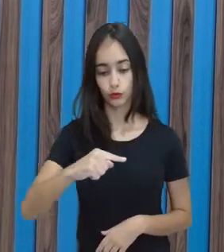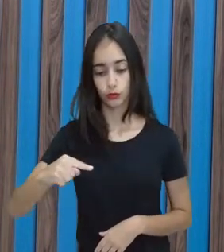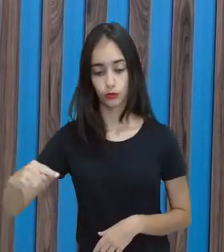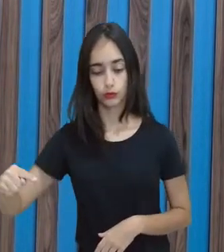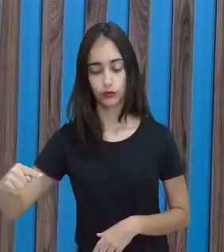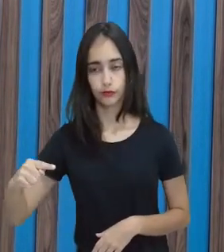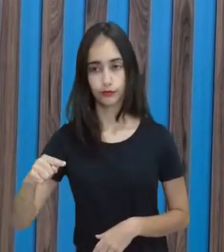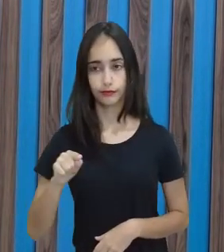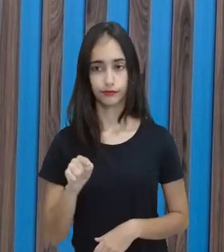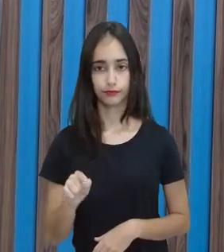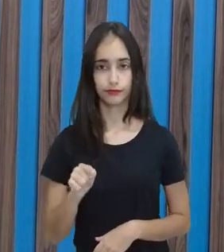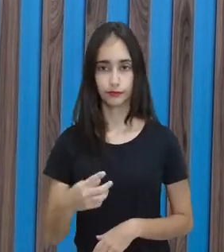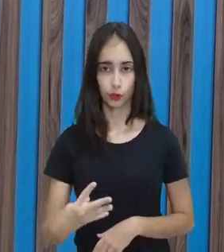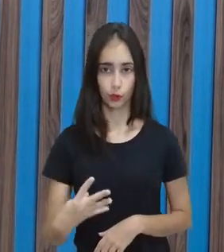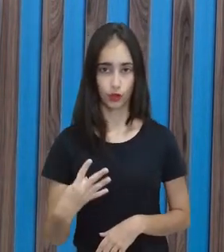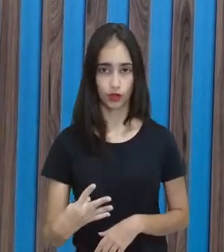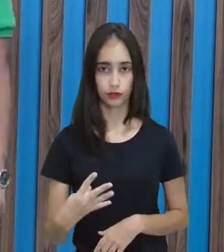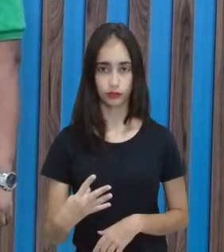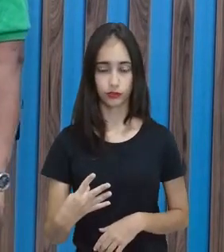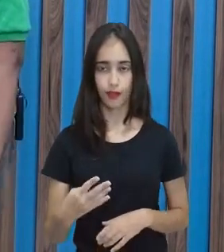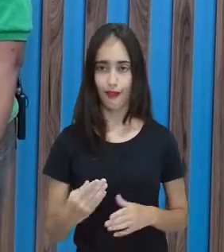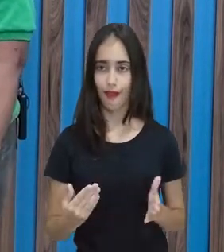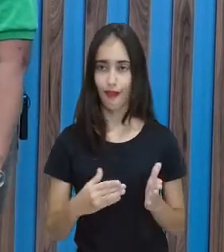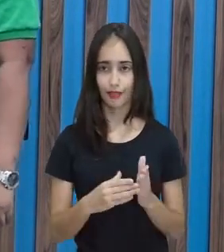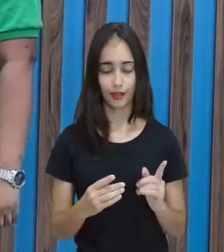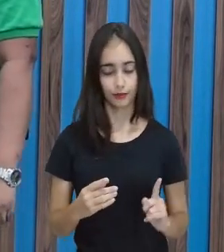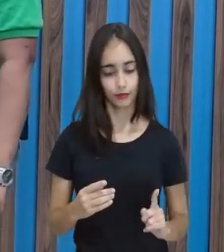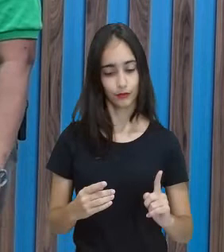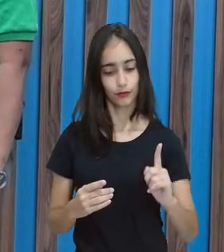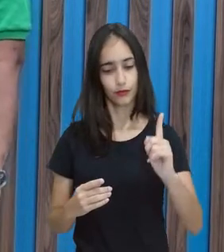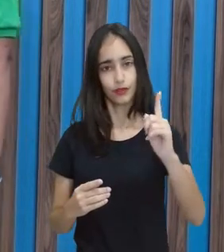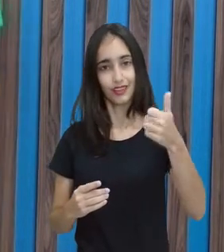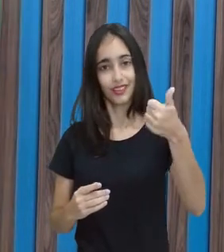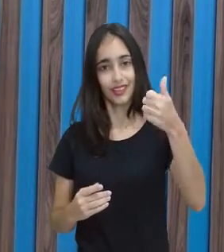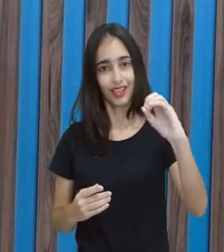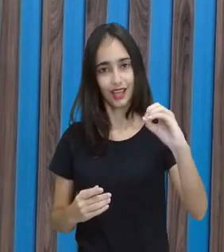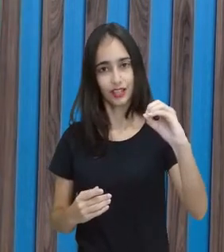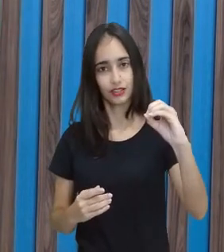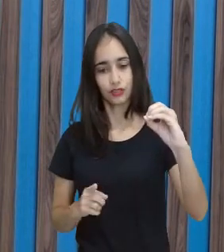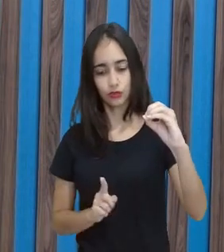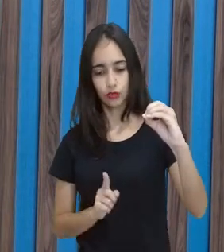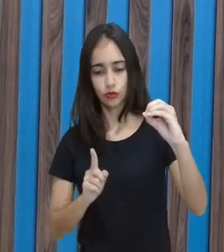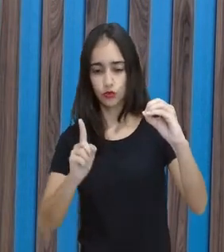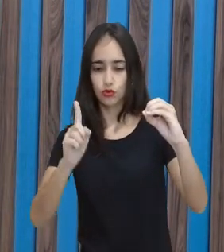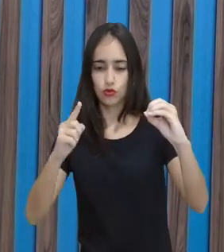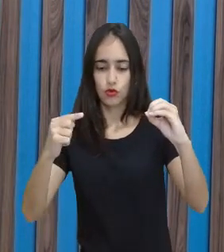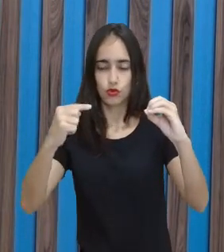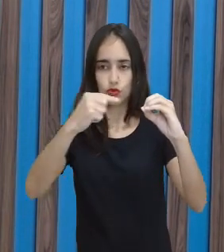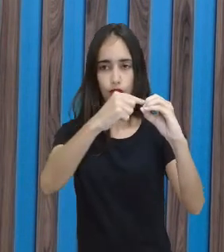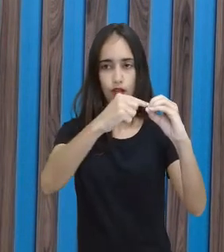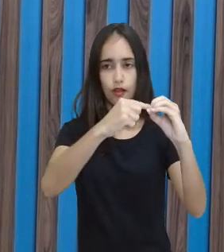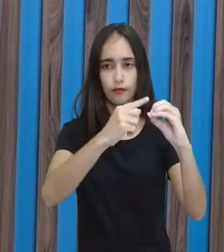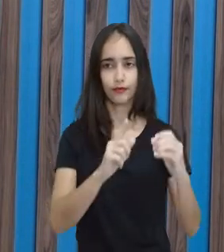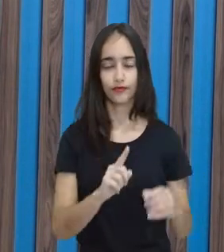segundos a 10 metros. O terceiro,